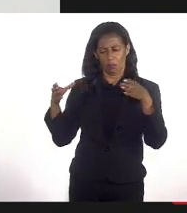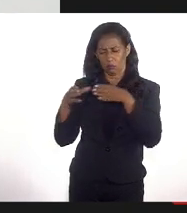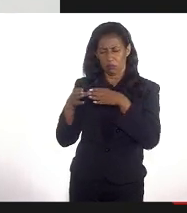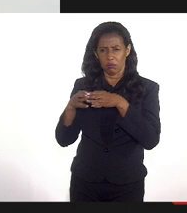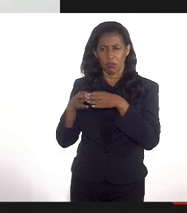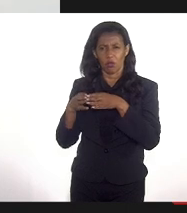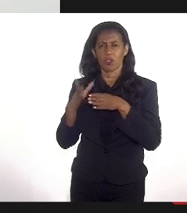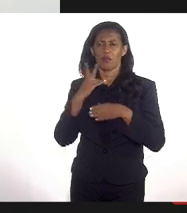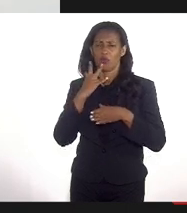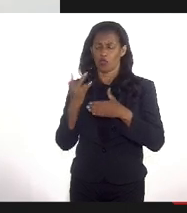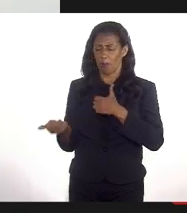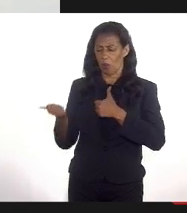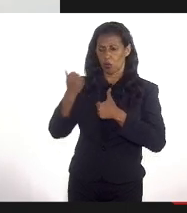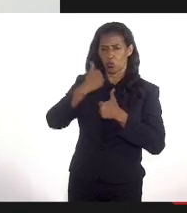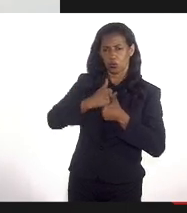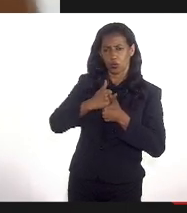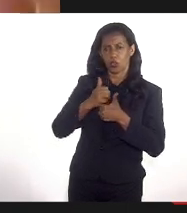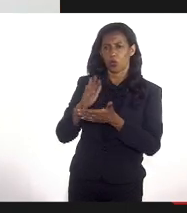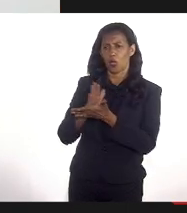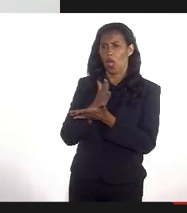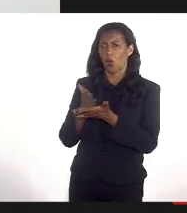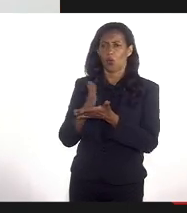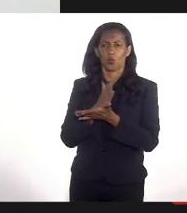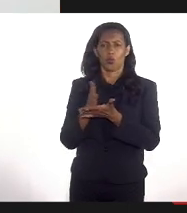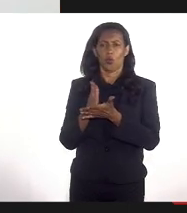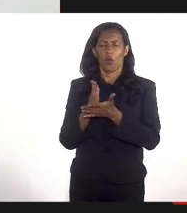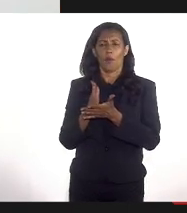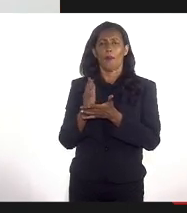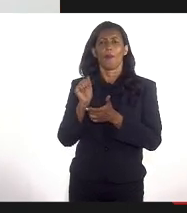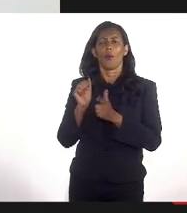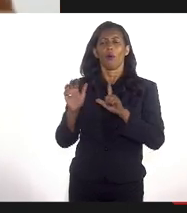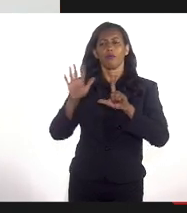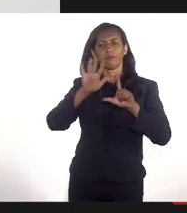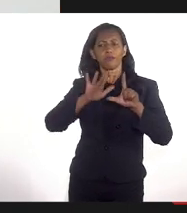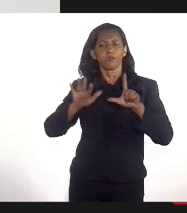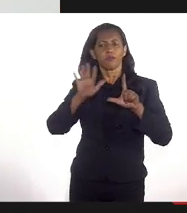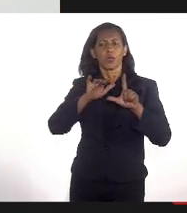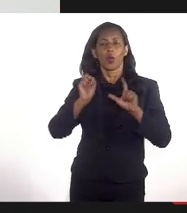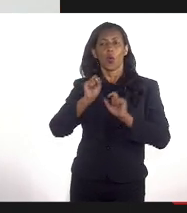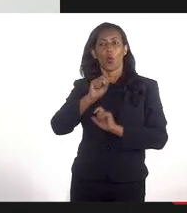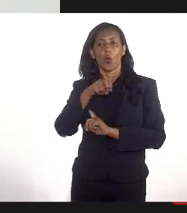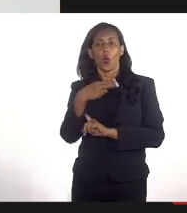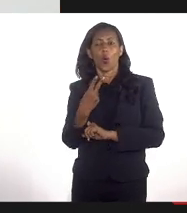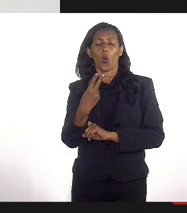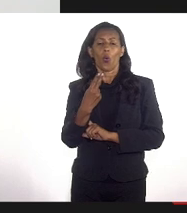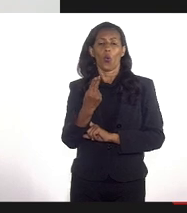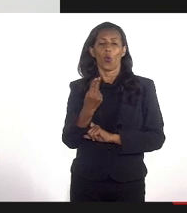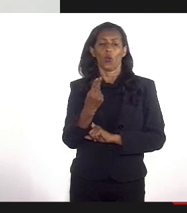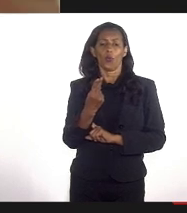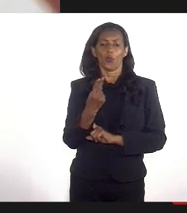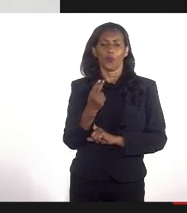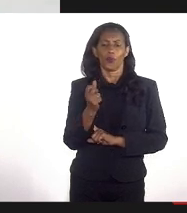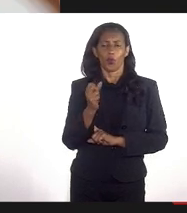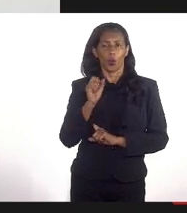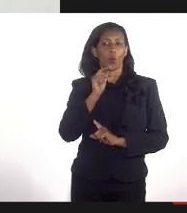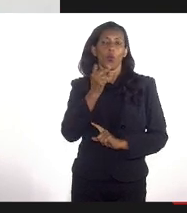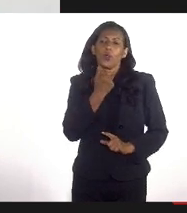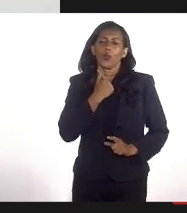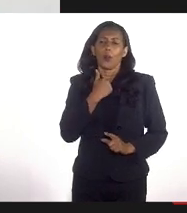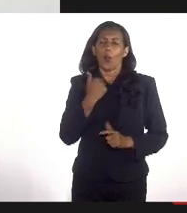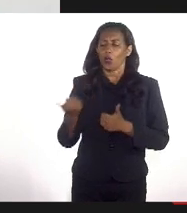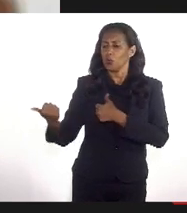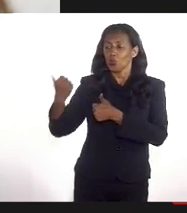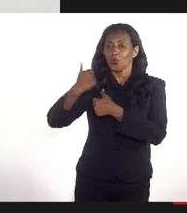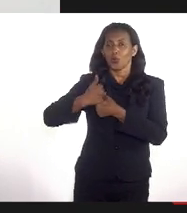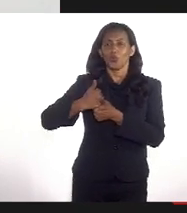podem substituir parte disso por simuladores, e a parte que não puder ser substituída, é o que a gente está agora,